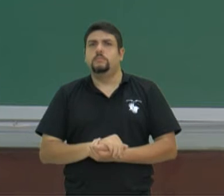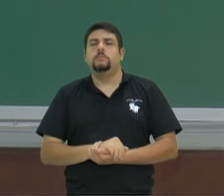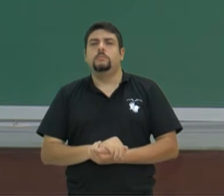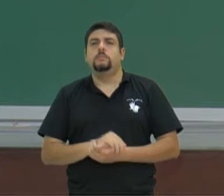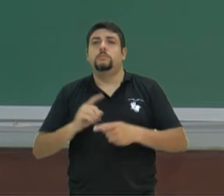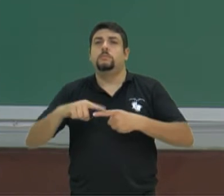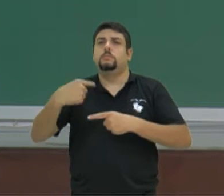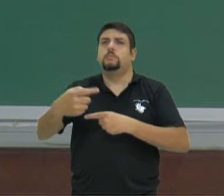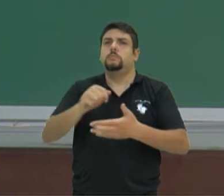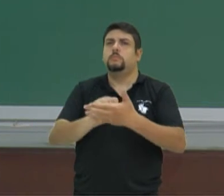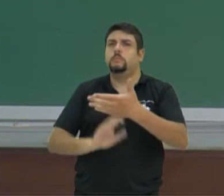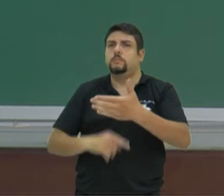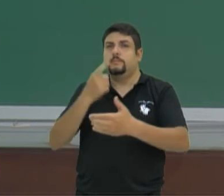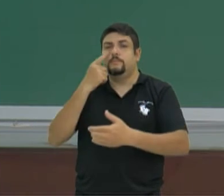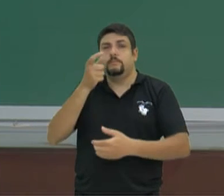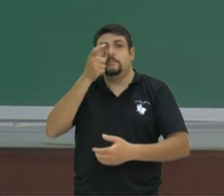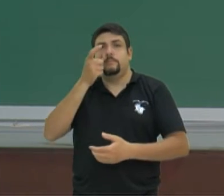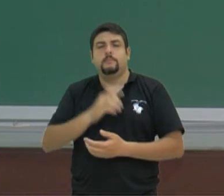próximo exercício? Vamos conferir?